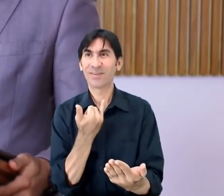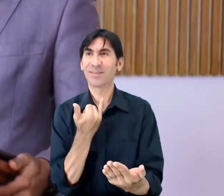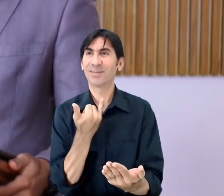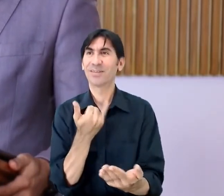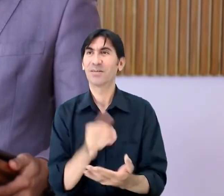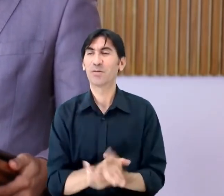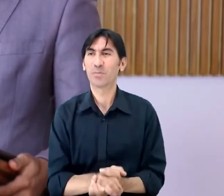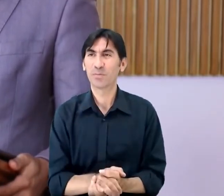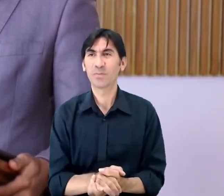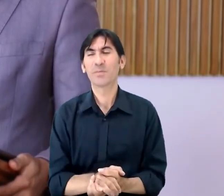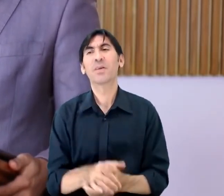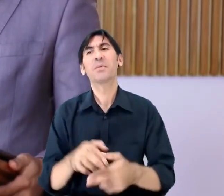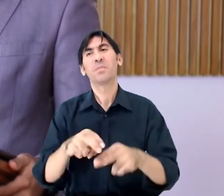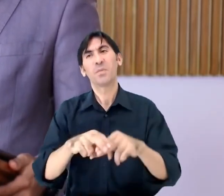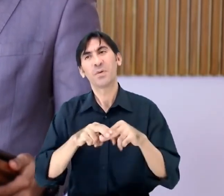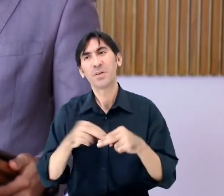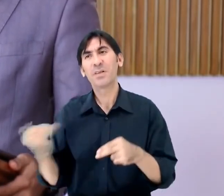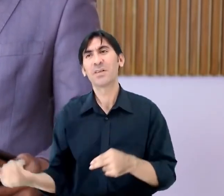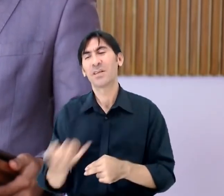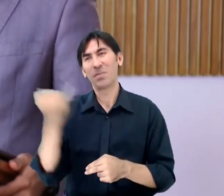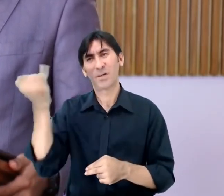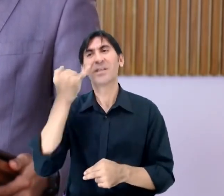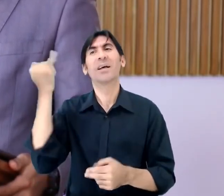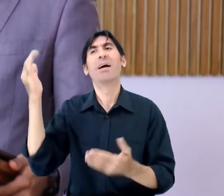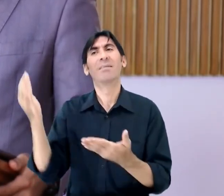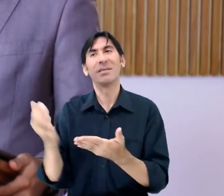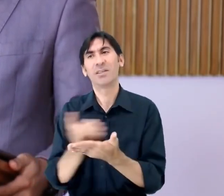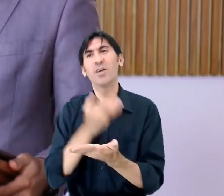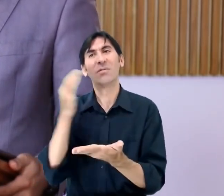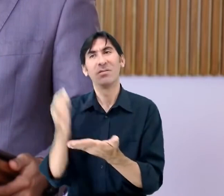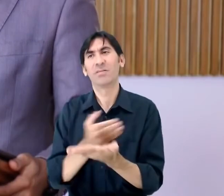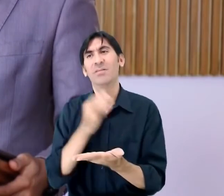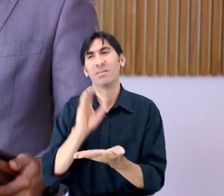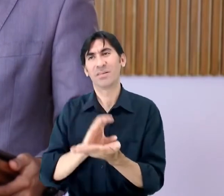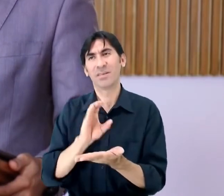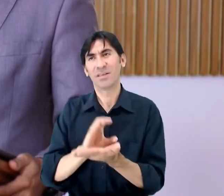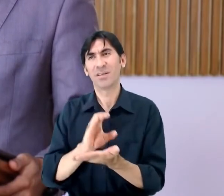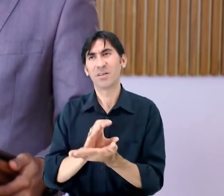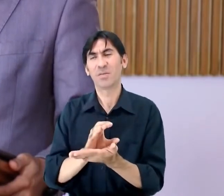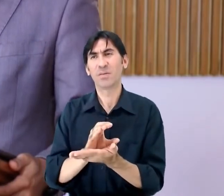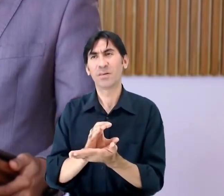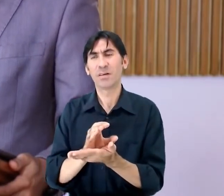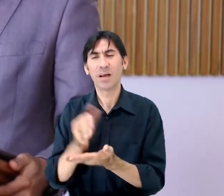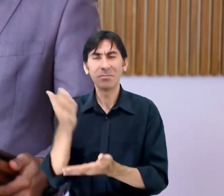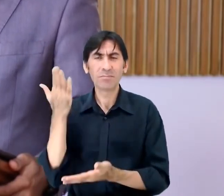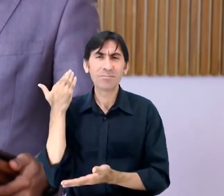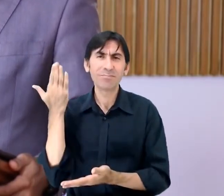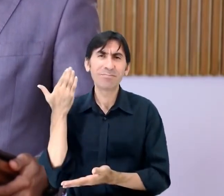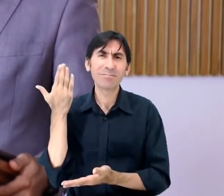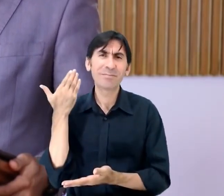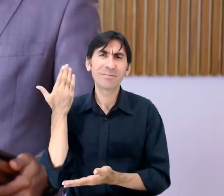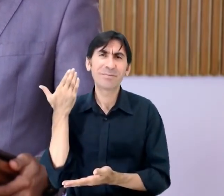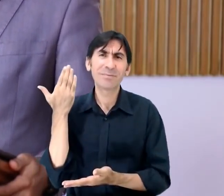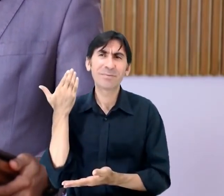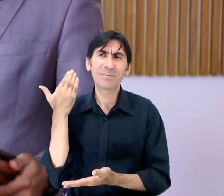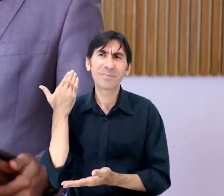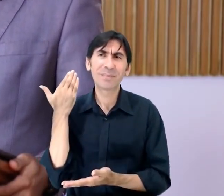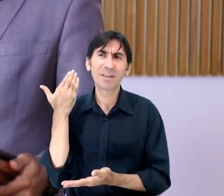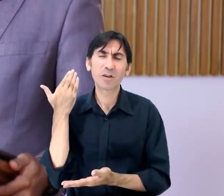é importante a literatura. Há algum tempo atrás, em